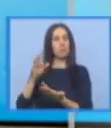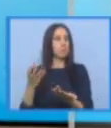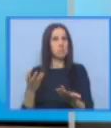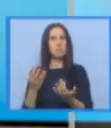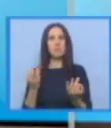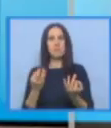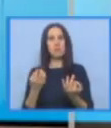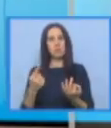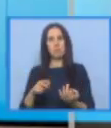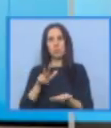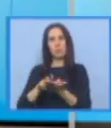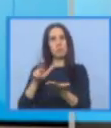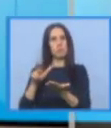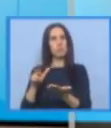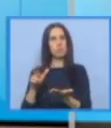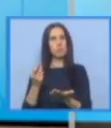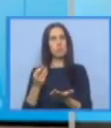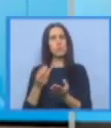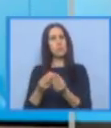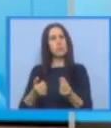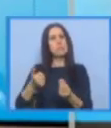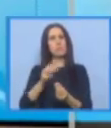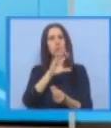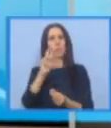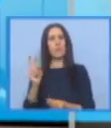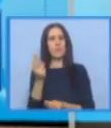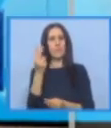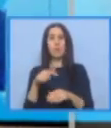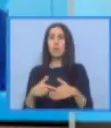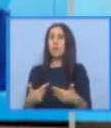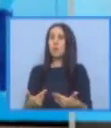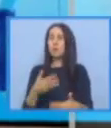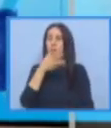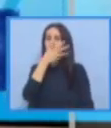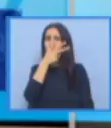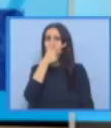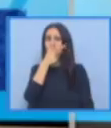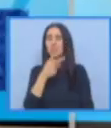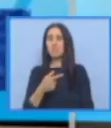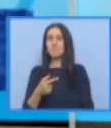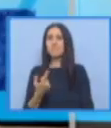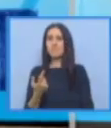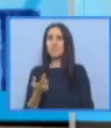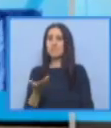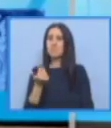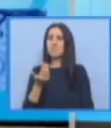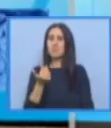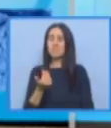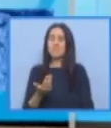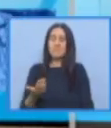um reconhecimento pela solução dos 2 Estados, que agora ficou, infelizmente, bastante mais longe do